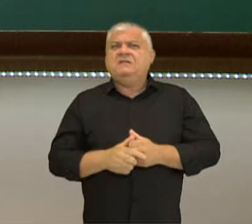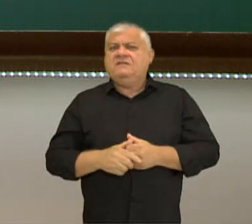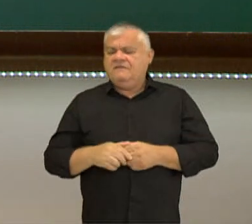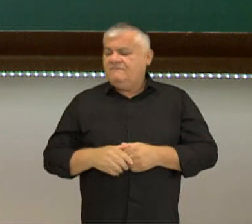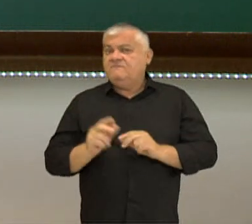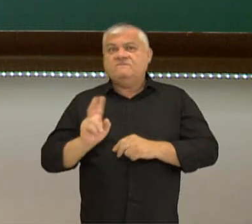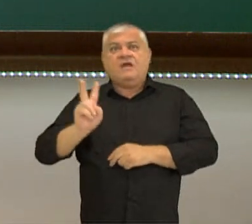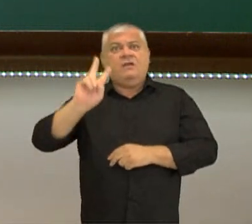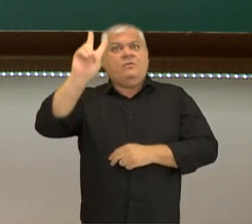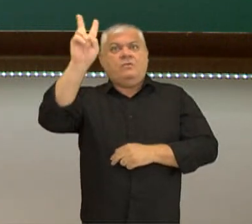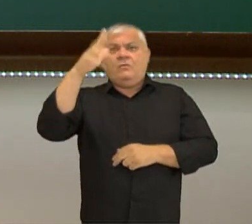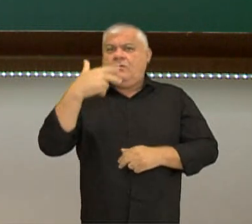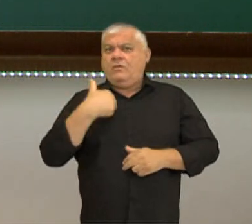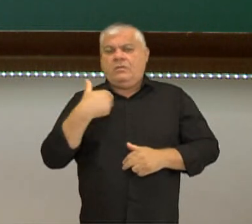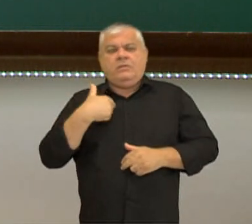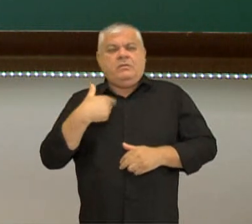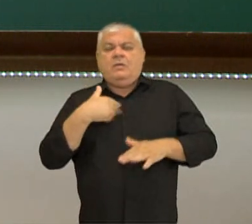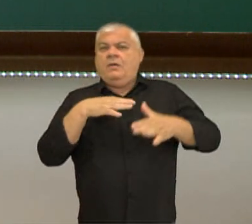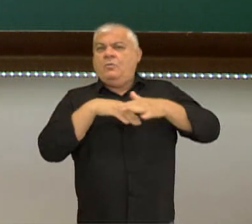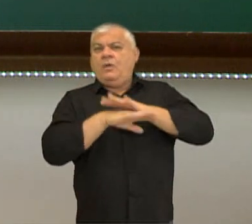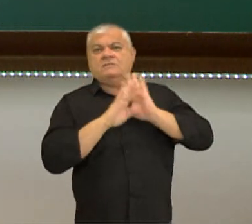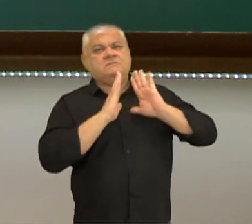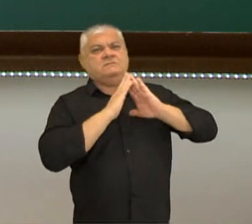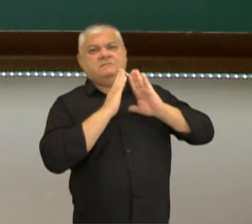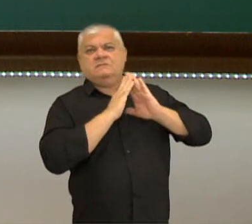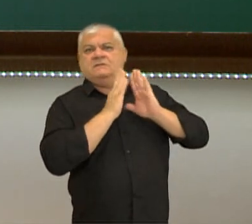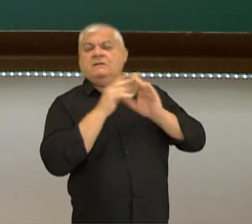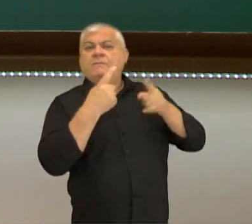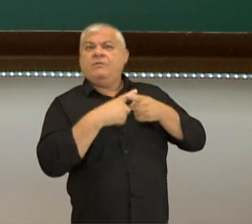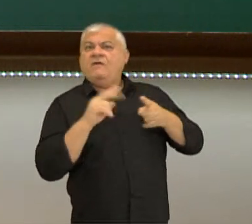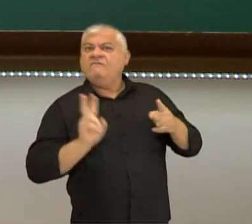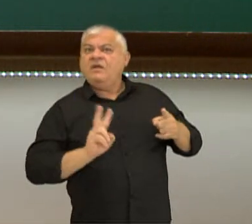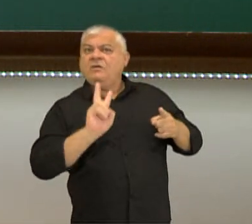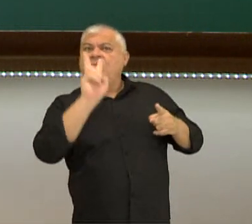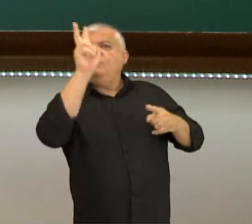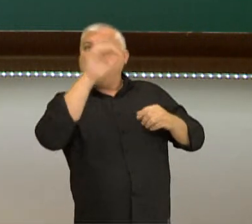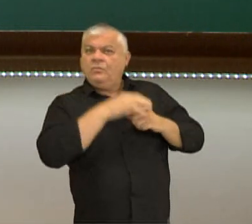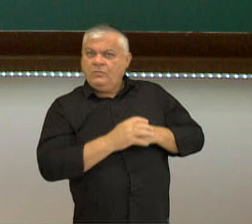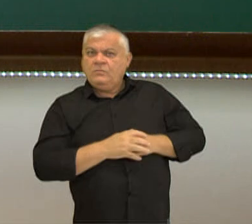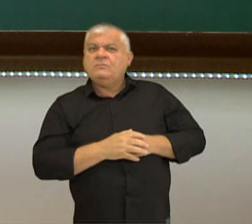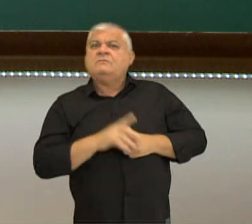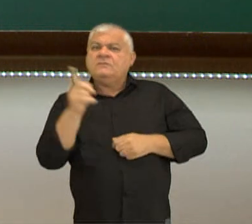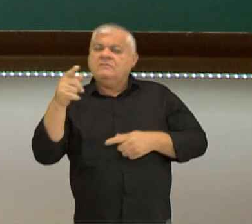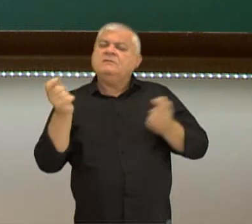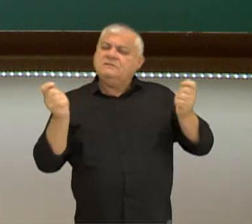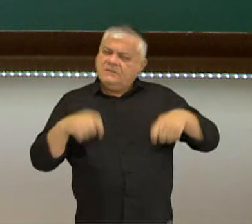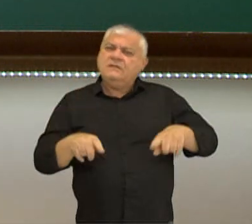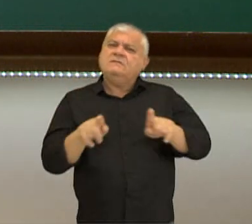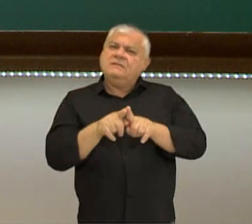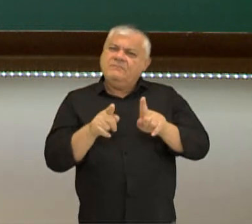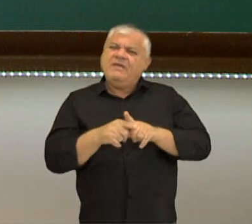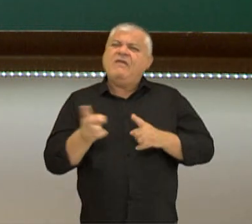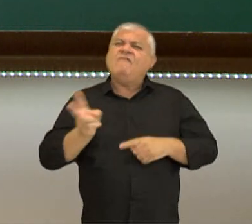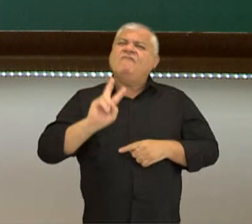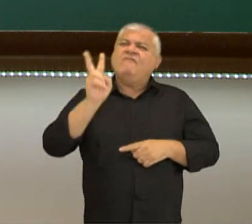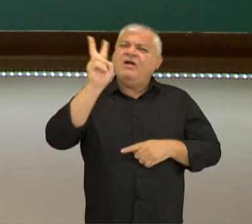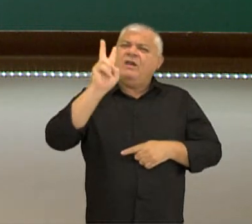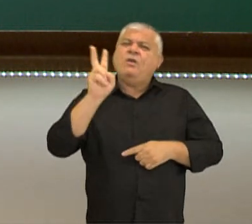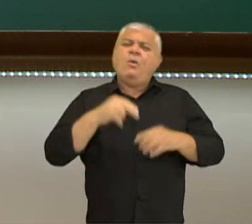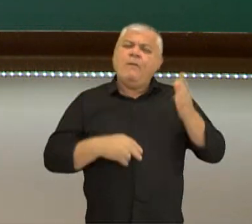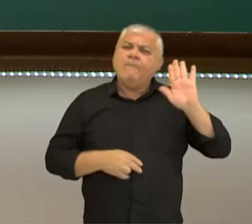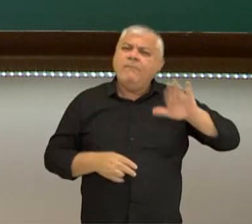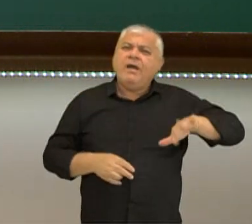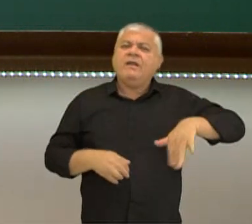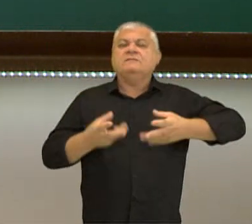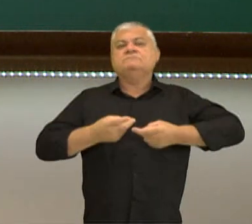eu nem ia querer vender, né? Eu ia querer ter na minha casa. Então ele faz essa coisa de também questionar o valor do trabalho